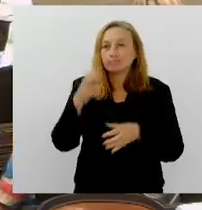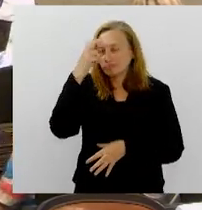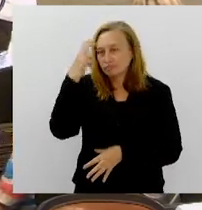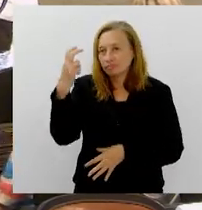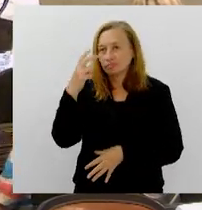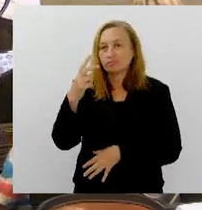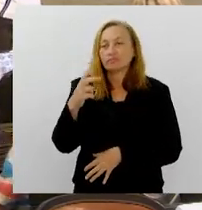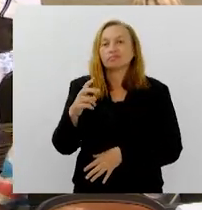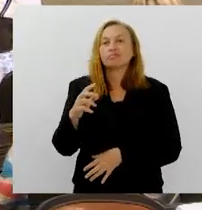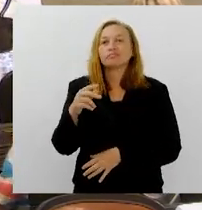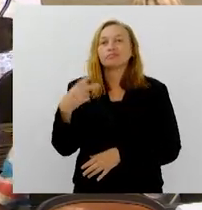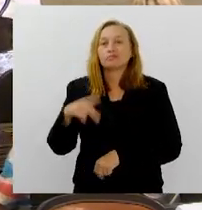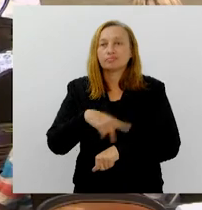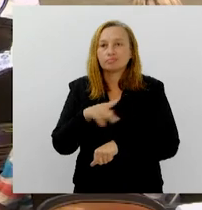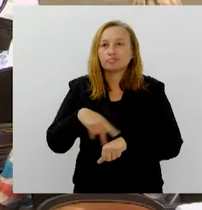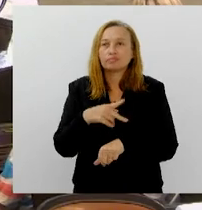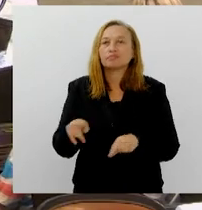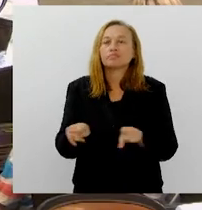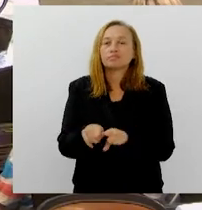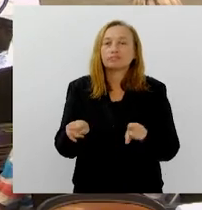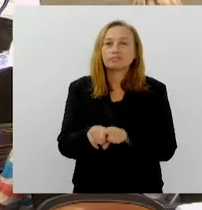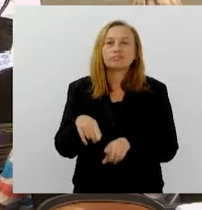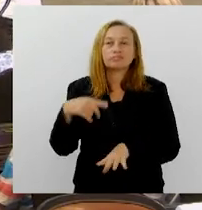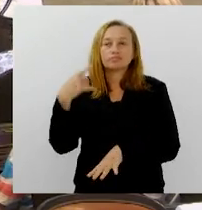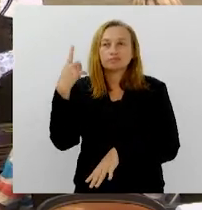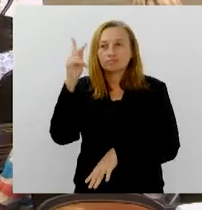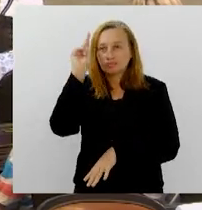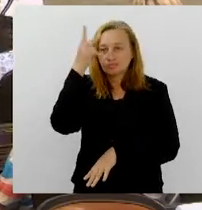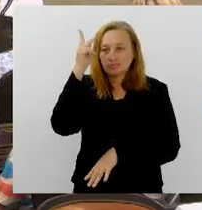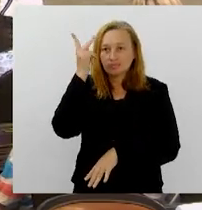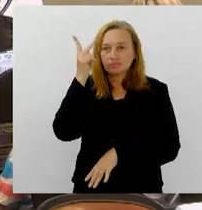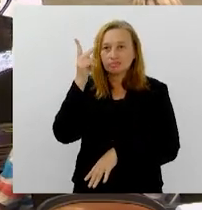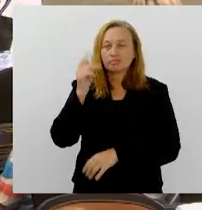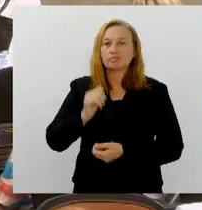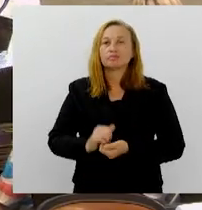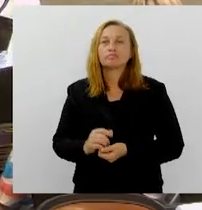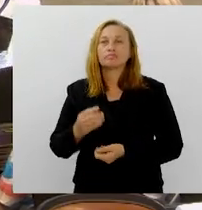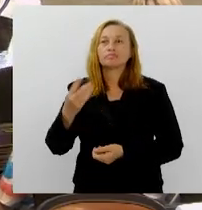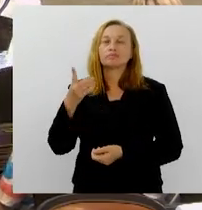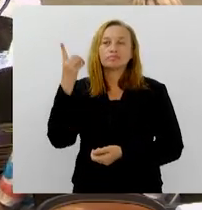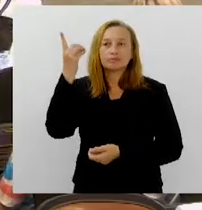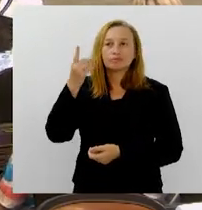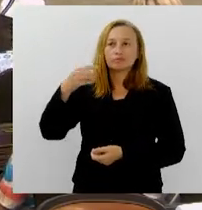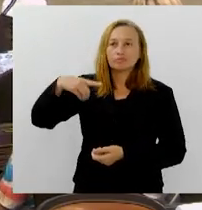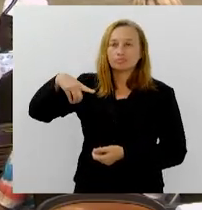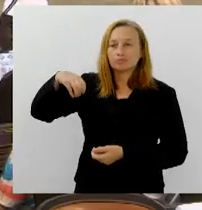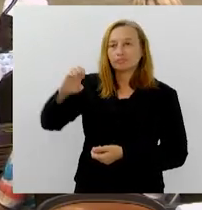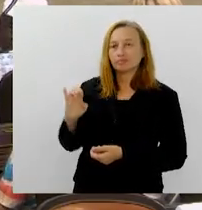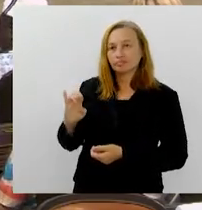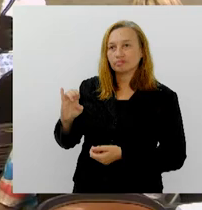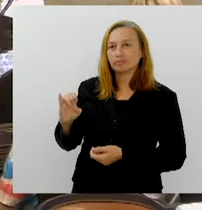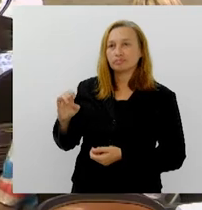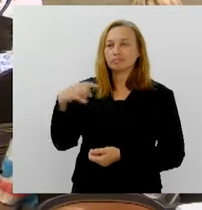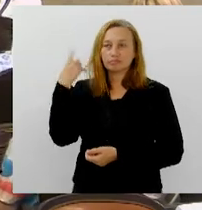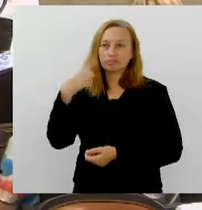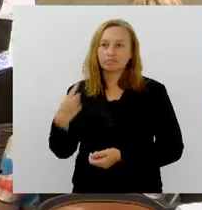da política desse país, Dani Balbi e Carlos Mink, meus cumprimentos.